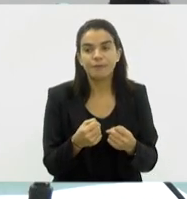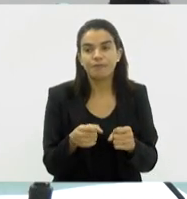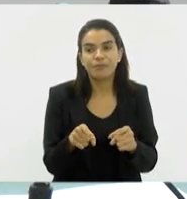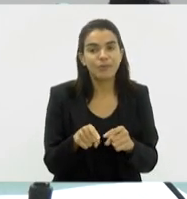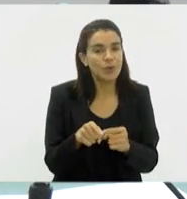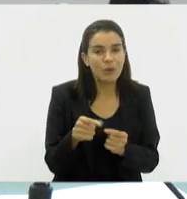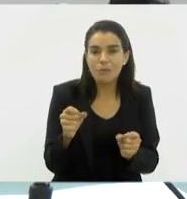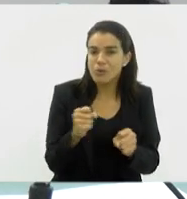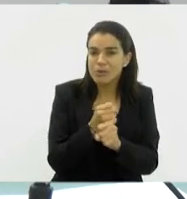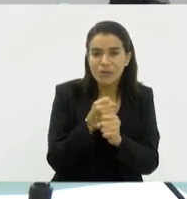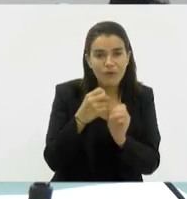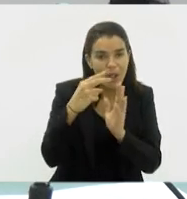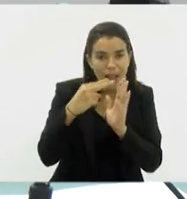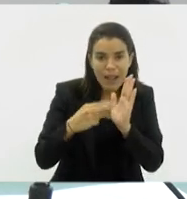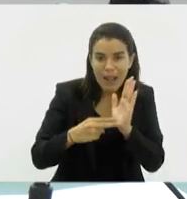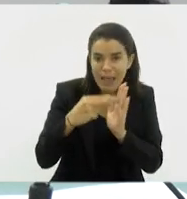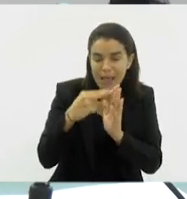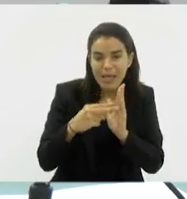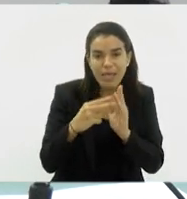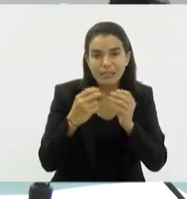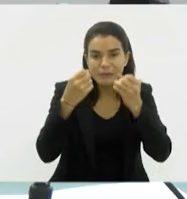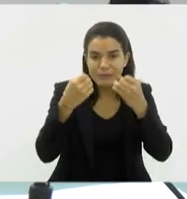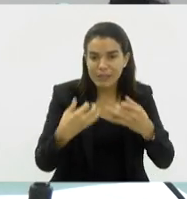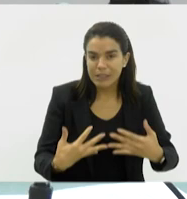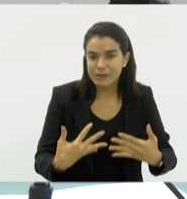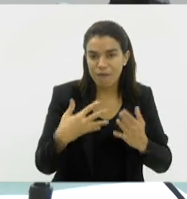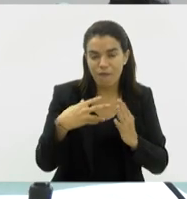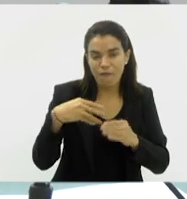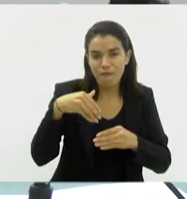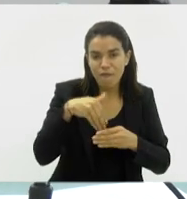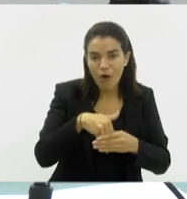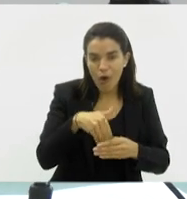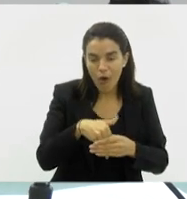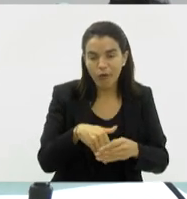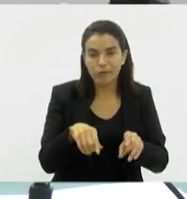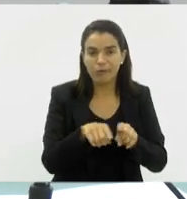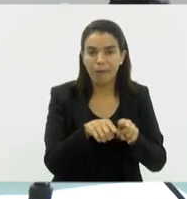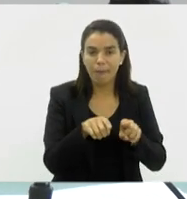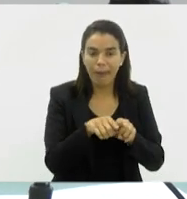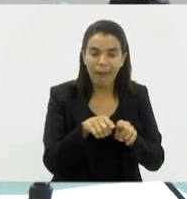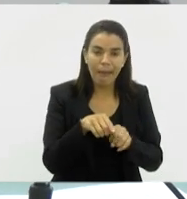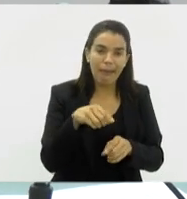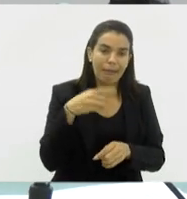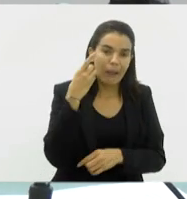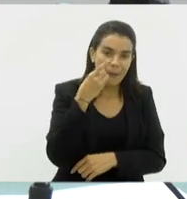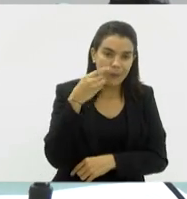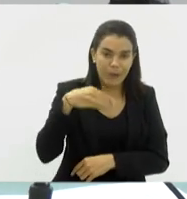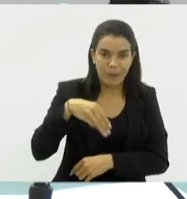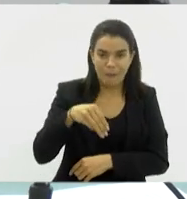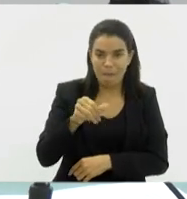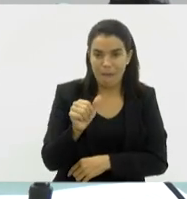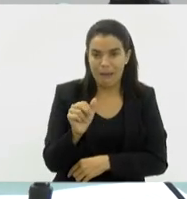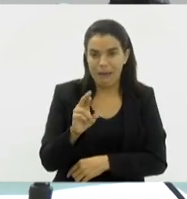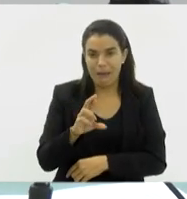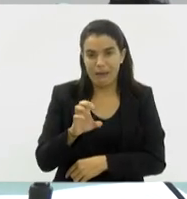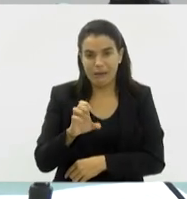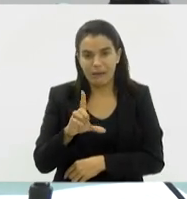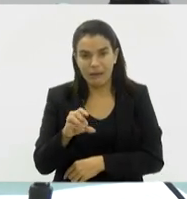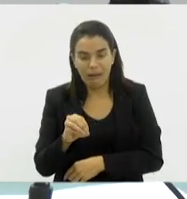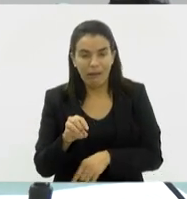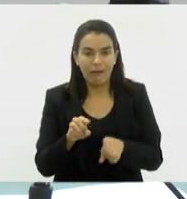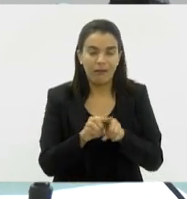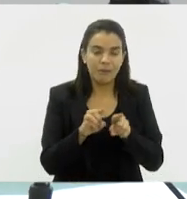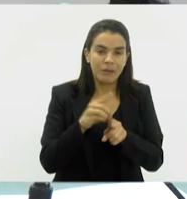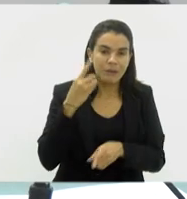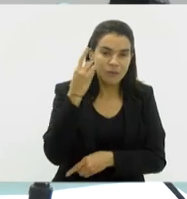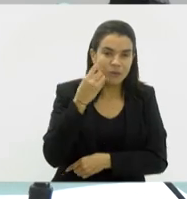lido totalmente seu voto divergente nem ter ouvido o deputado Marcelo nem ter ouvido o deputado Júlio eu gostaria